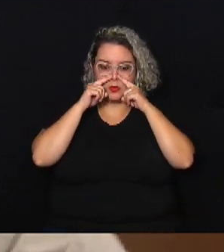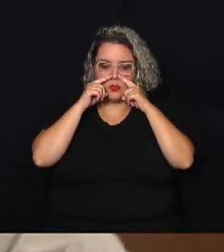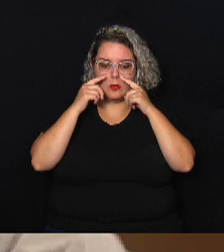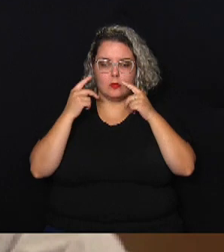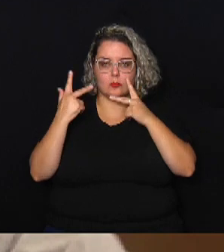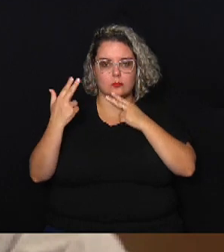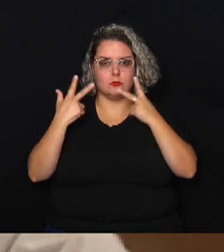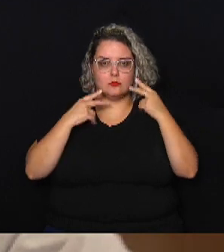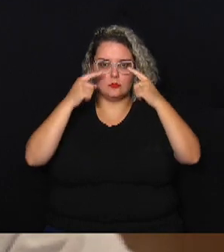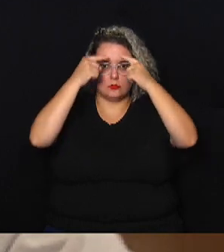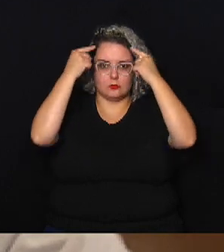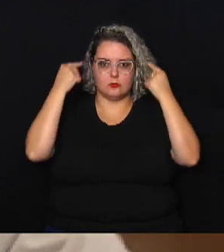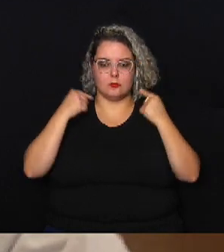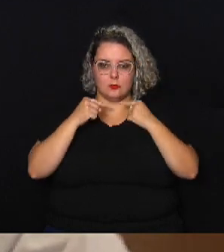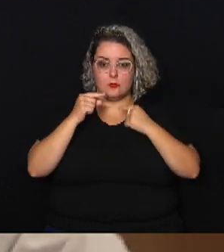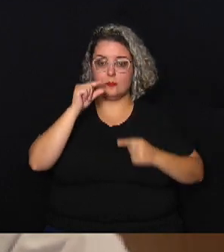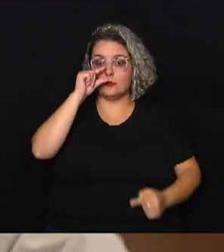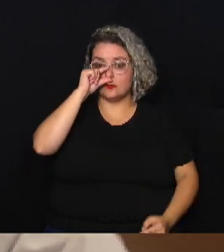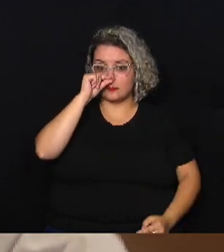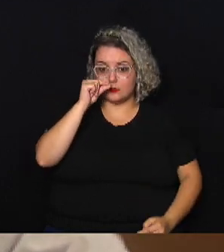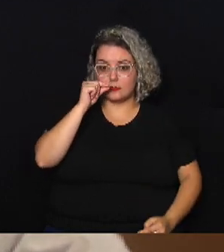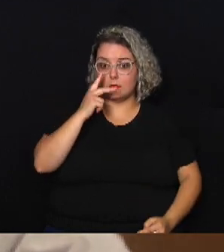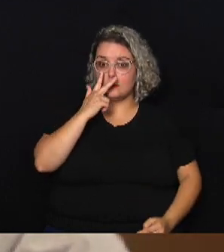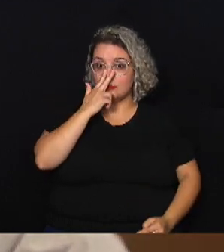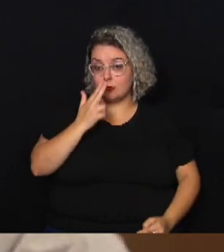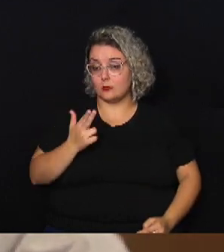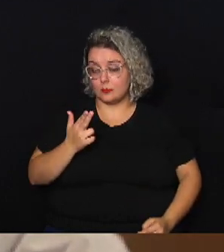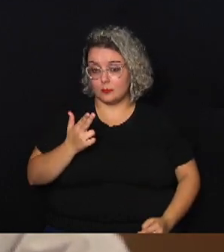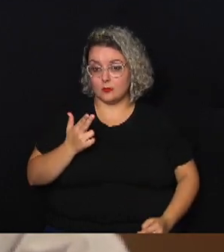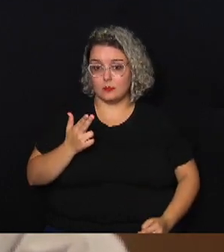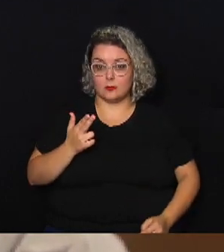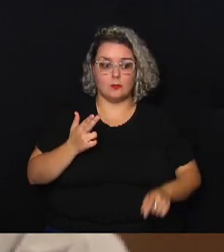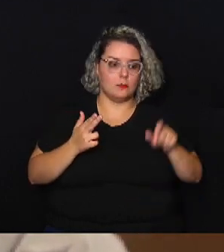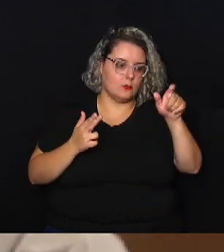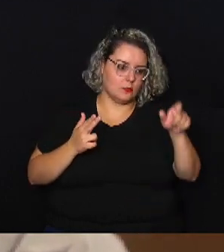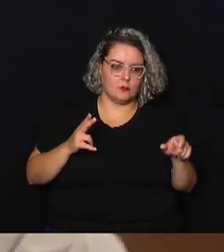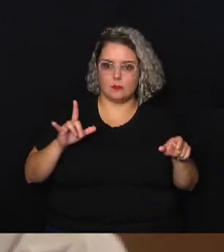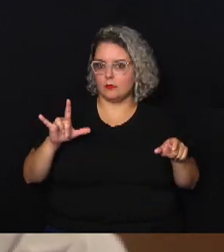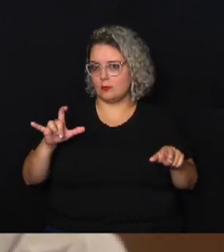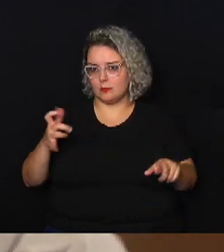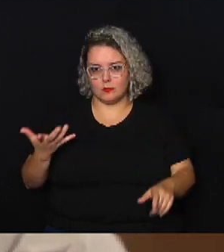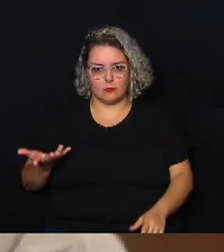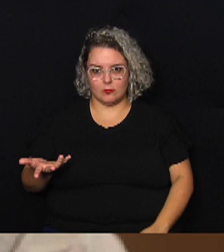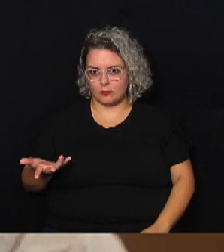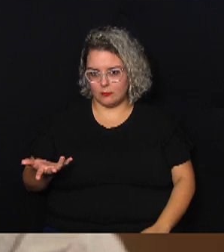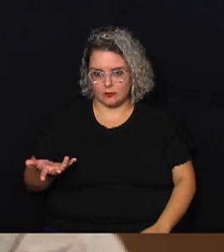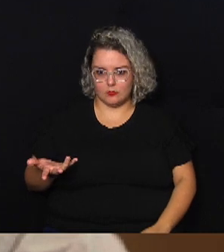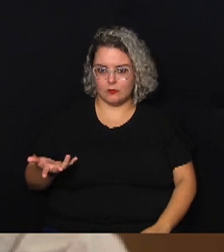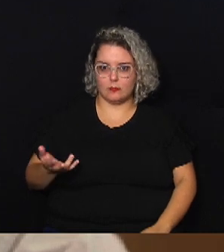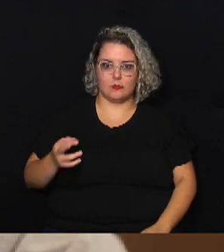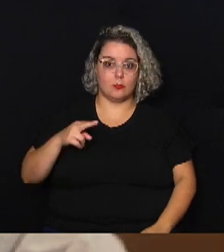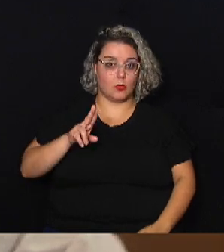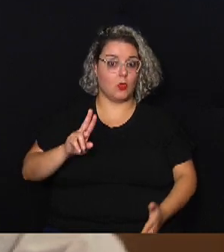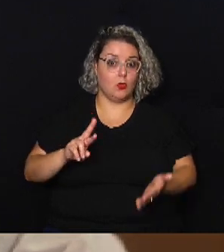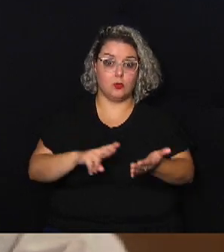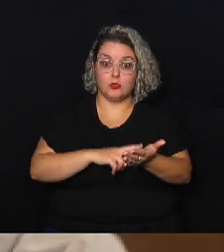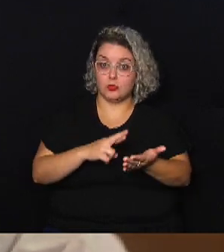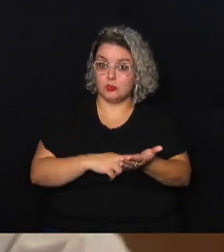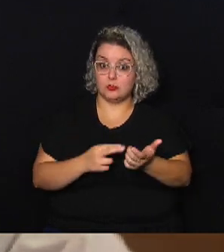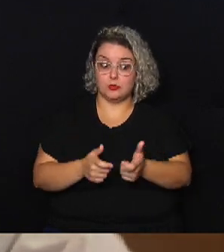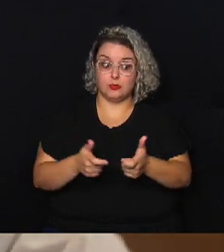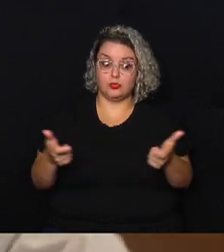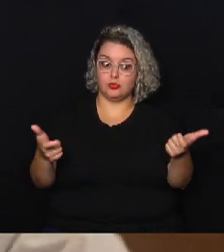mas sim um nariz semelhante a alguém do Instagram ou de revista. Isso intensificou